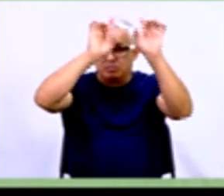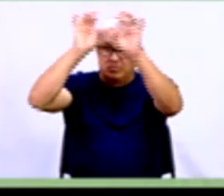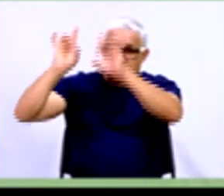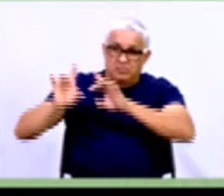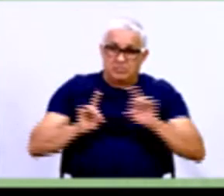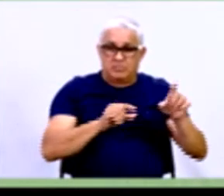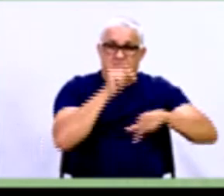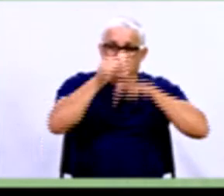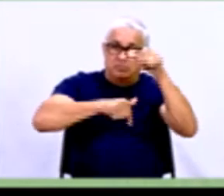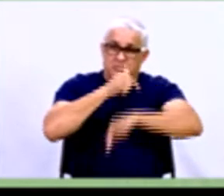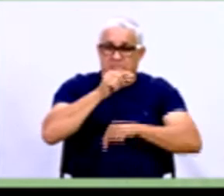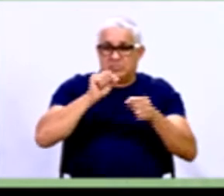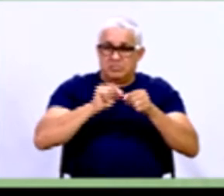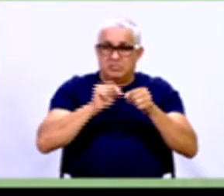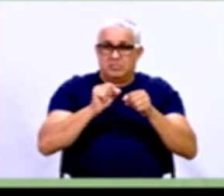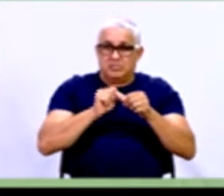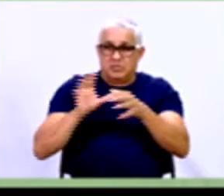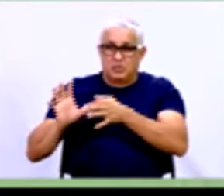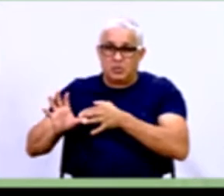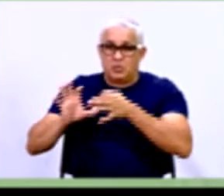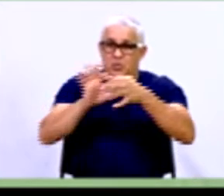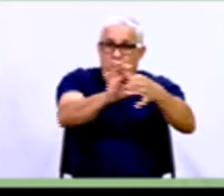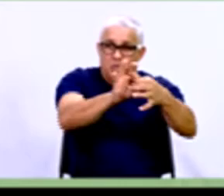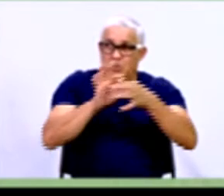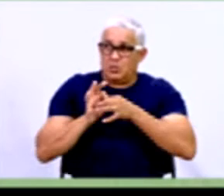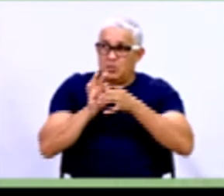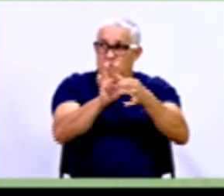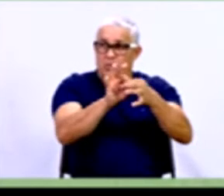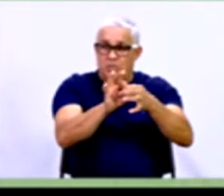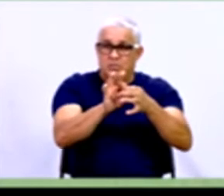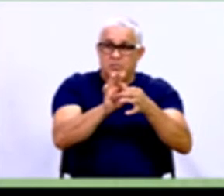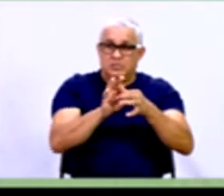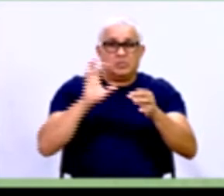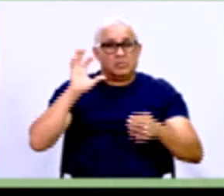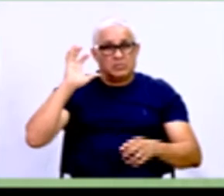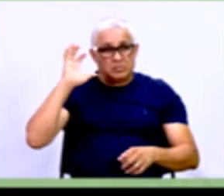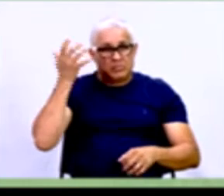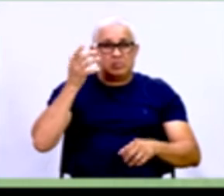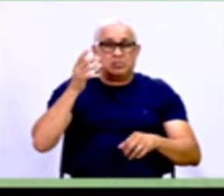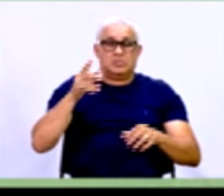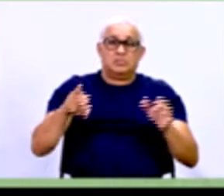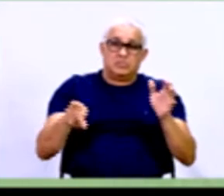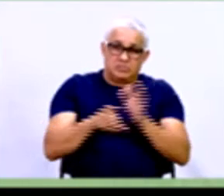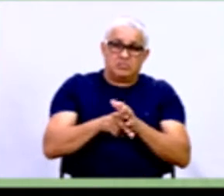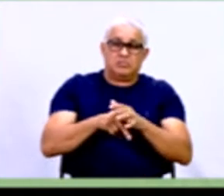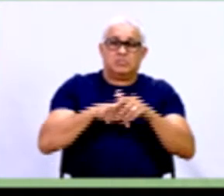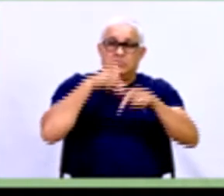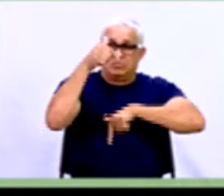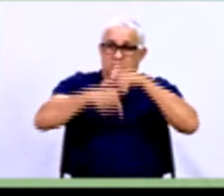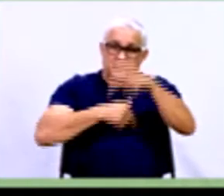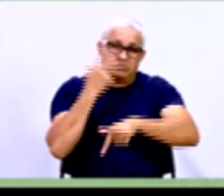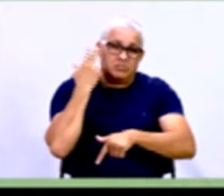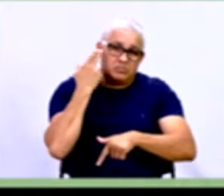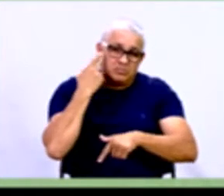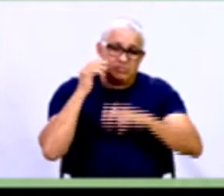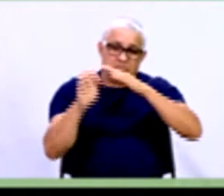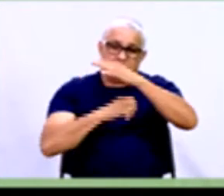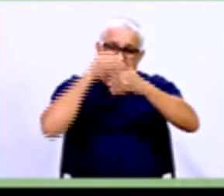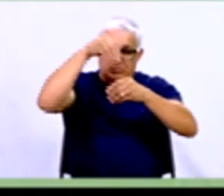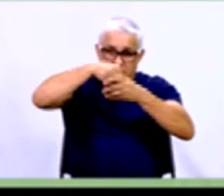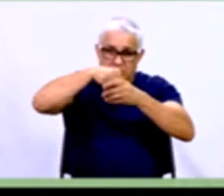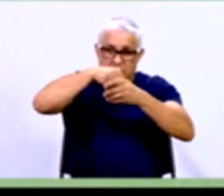que com ele se relacione diretamente. Ou seja, que ocorre pelo exercício normal do trabalho numa determinada empresa.